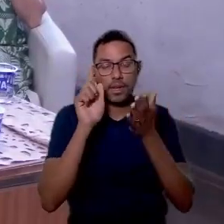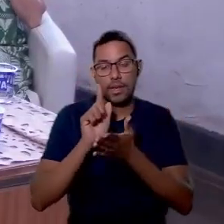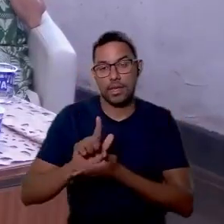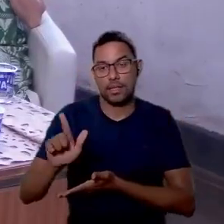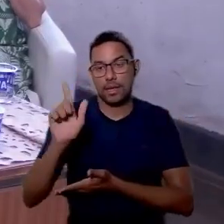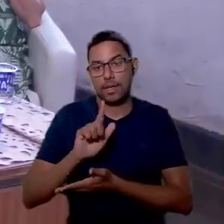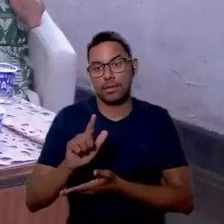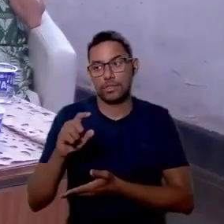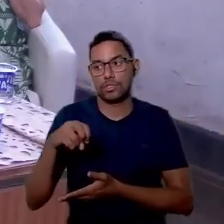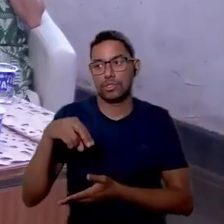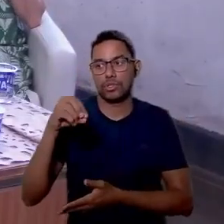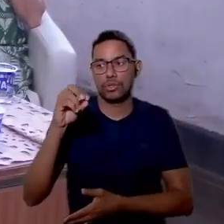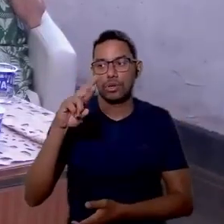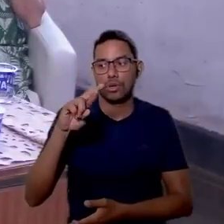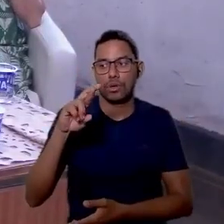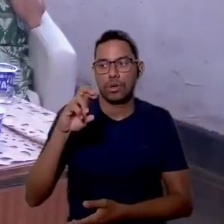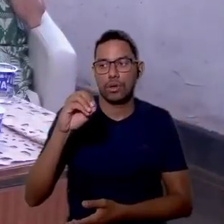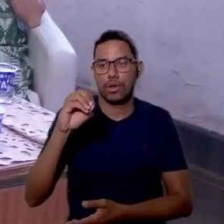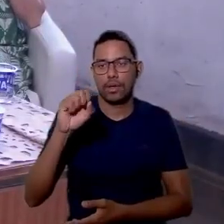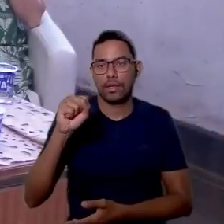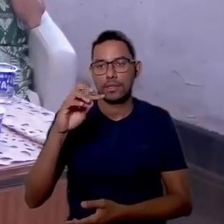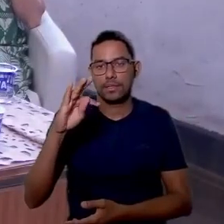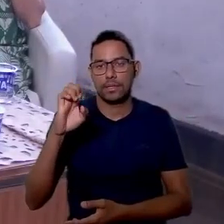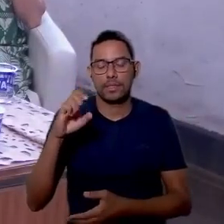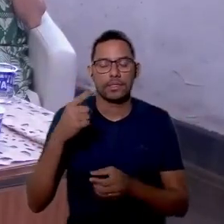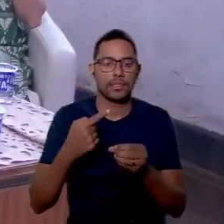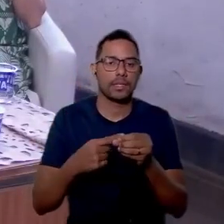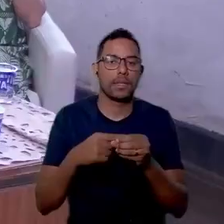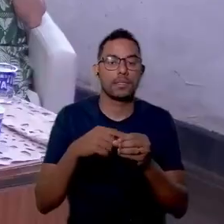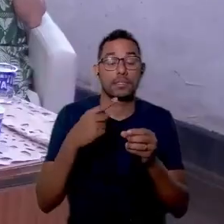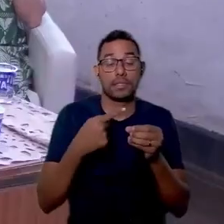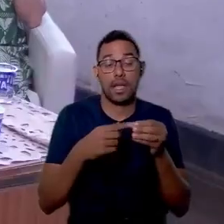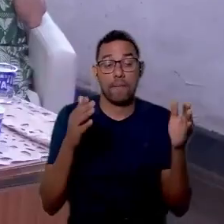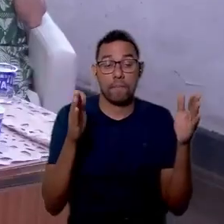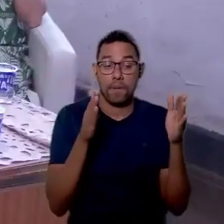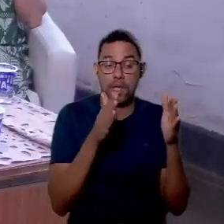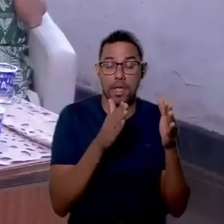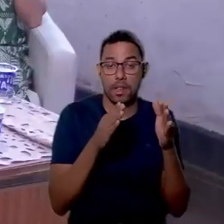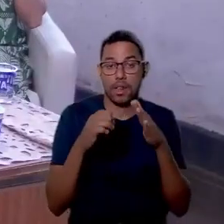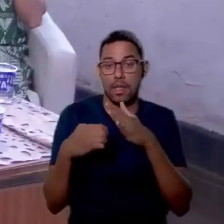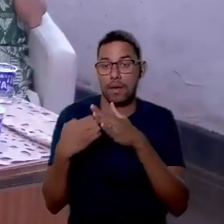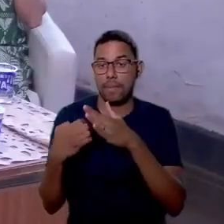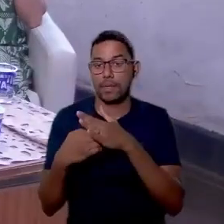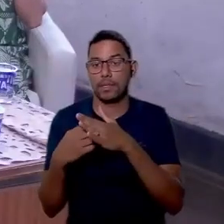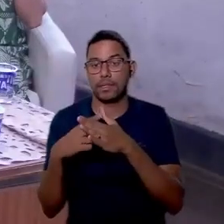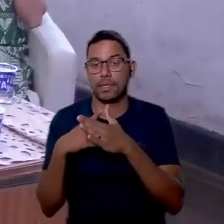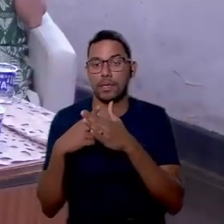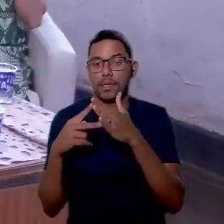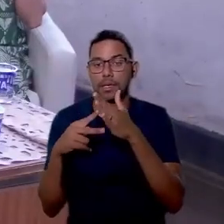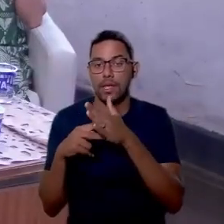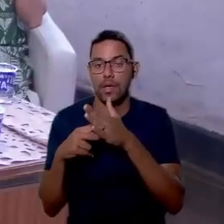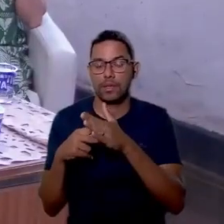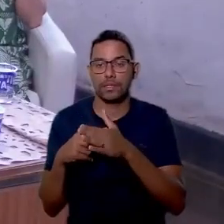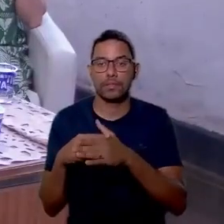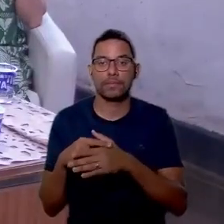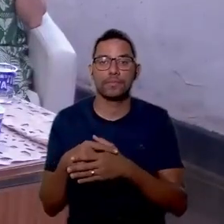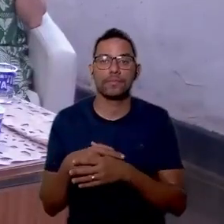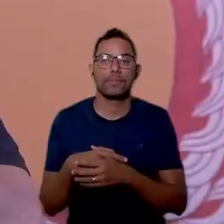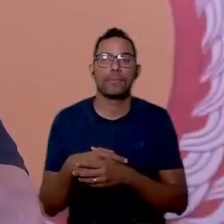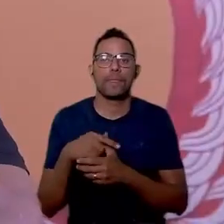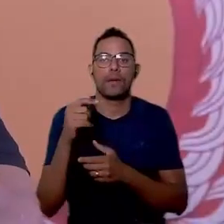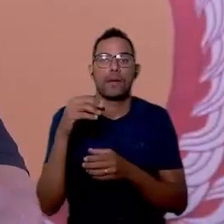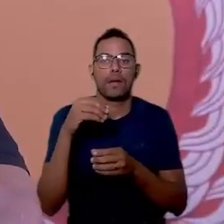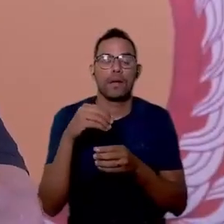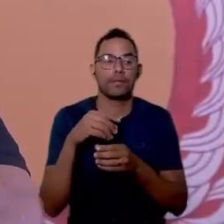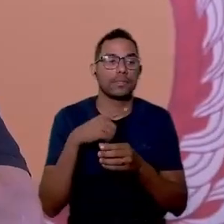no noroeste de Minas Gerais, uma cidade pequenininha, porque tem uma empresa aqui chamada King Ross, que está sediada aqui e